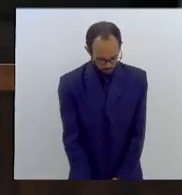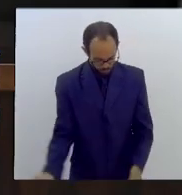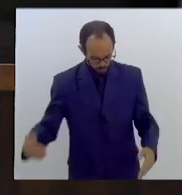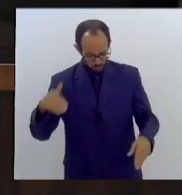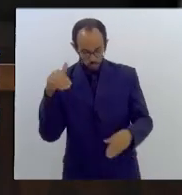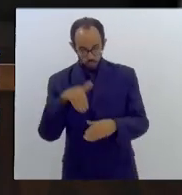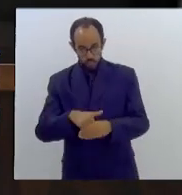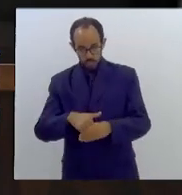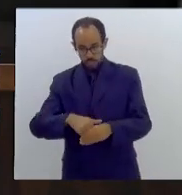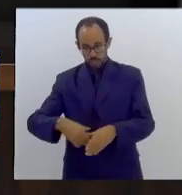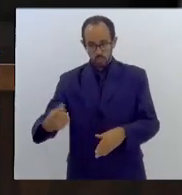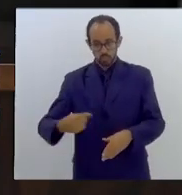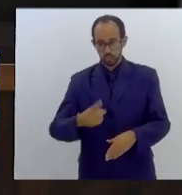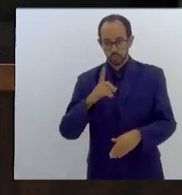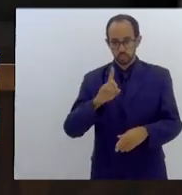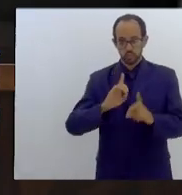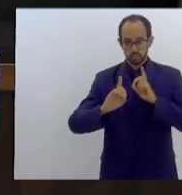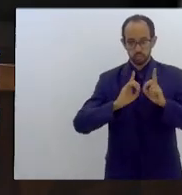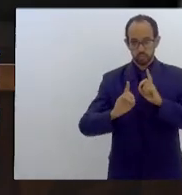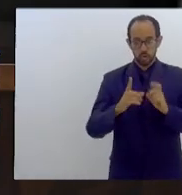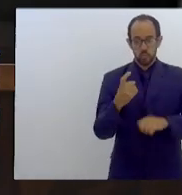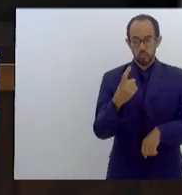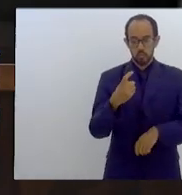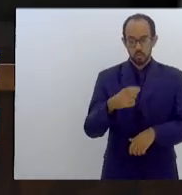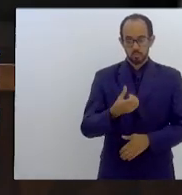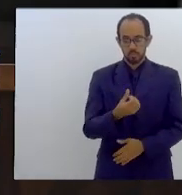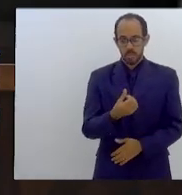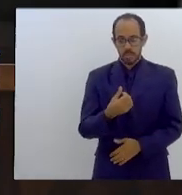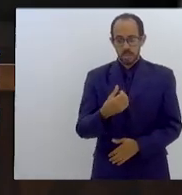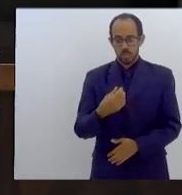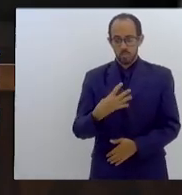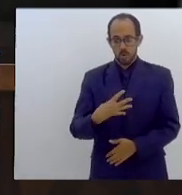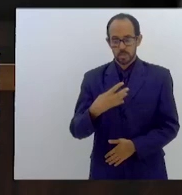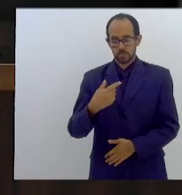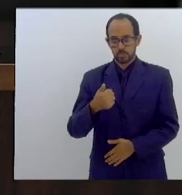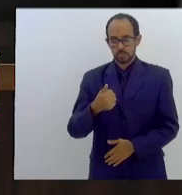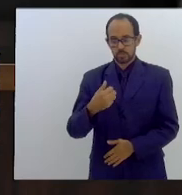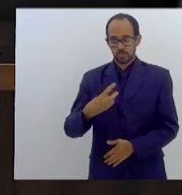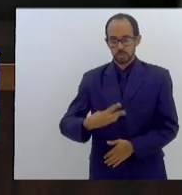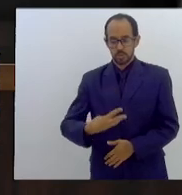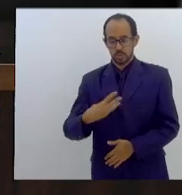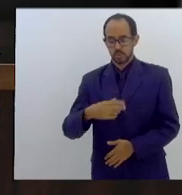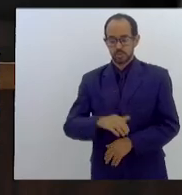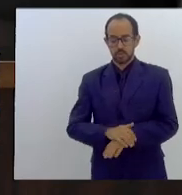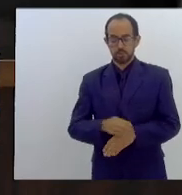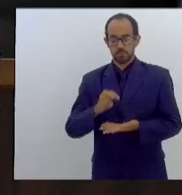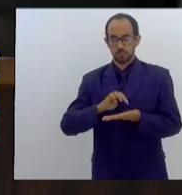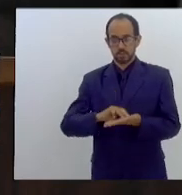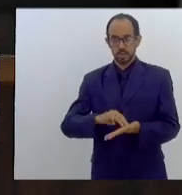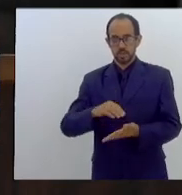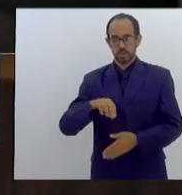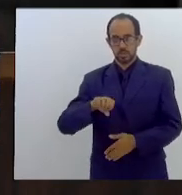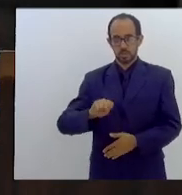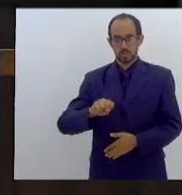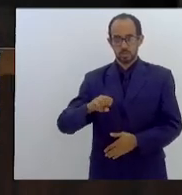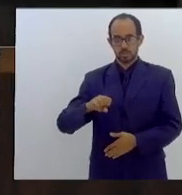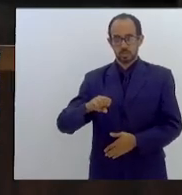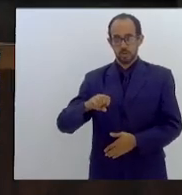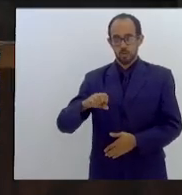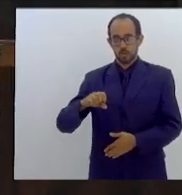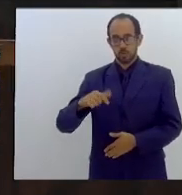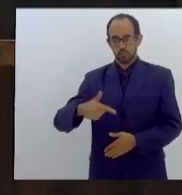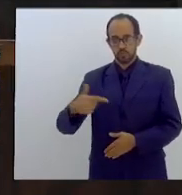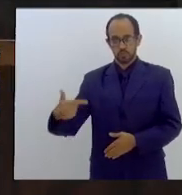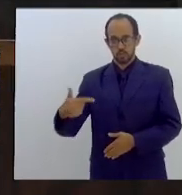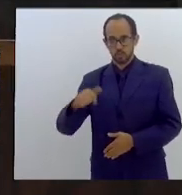em discussão única, projeto de lei 6413 de 22, de autoria do Poder Executivo, mensagem 3822. Que estima a receita e fixa